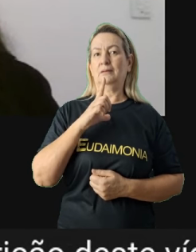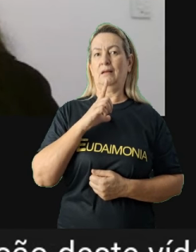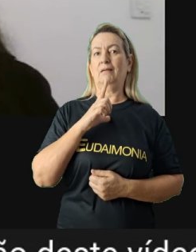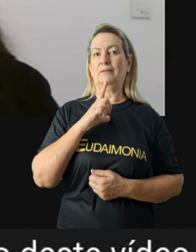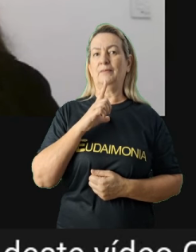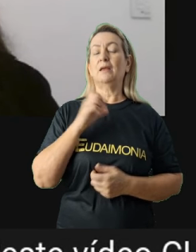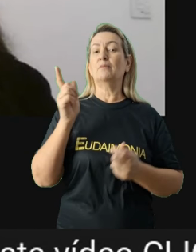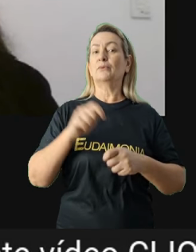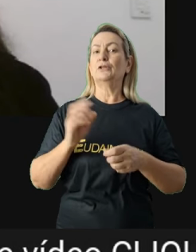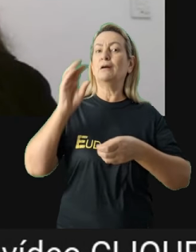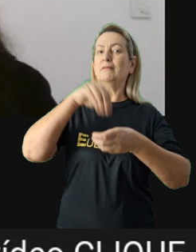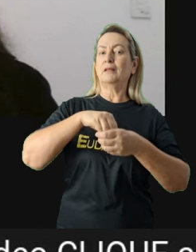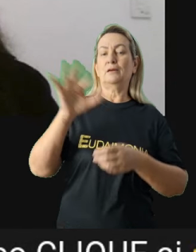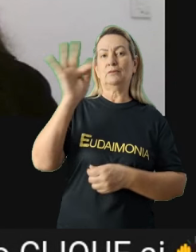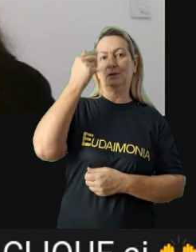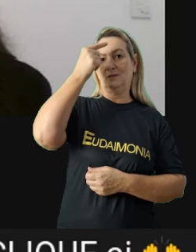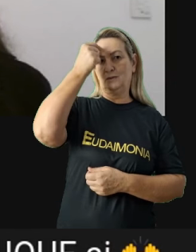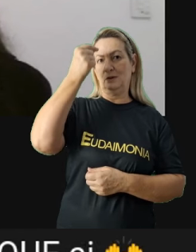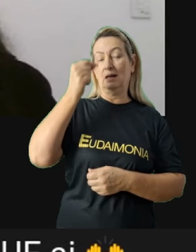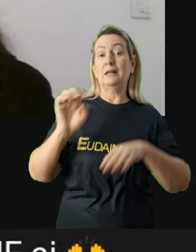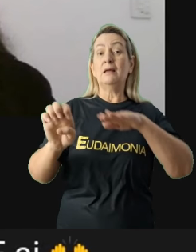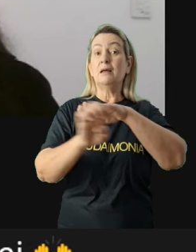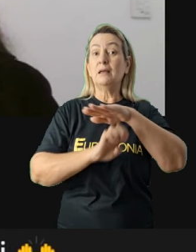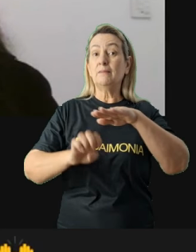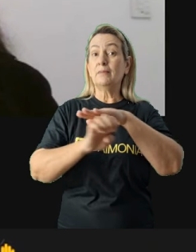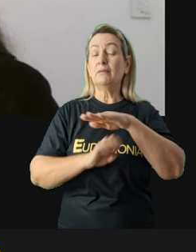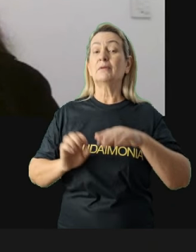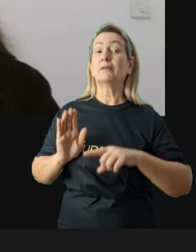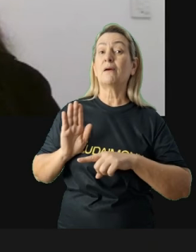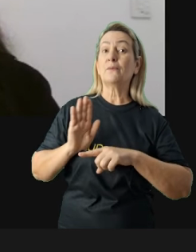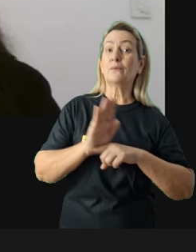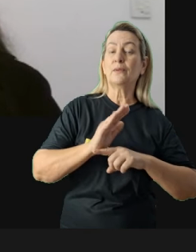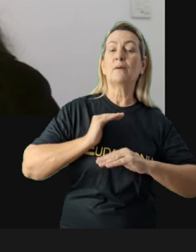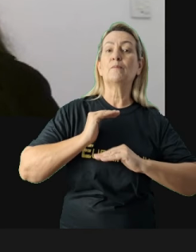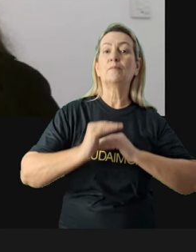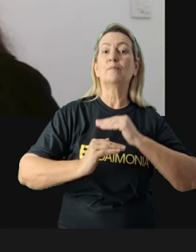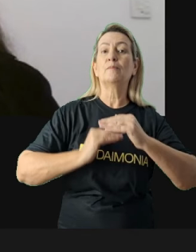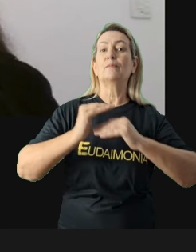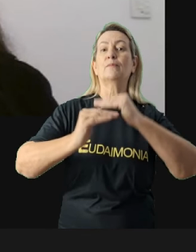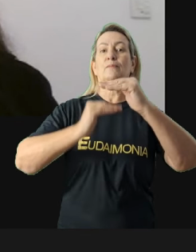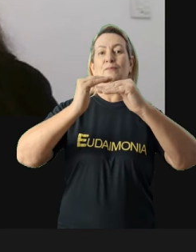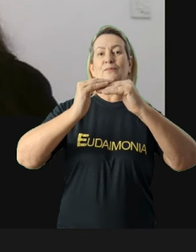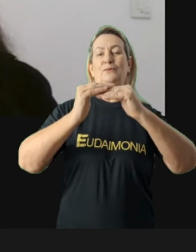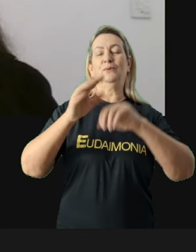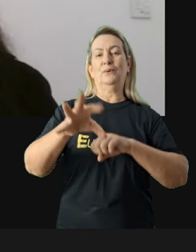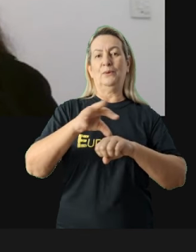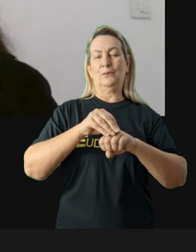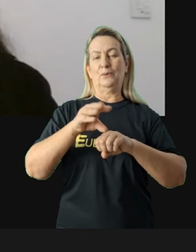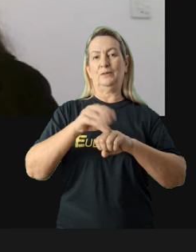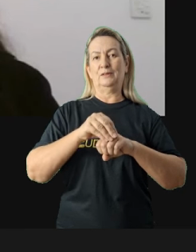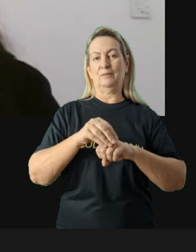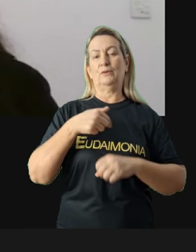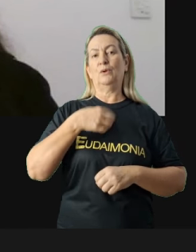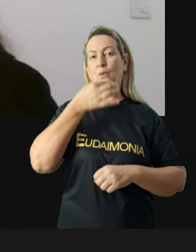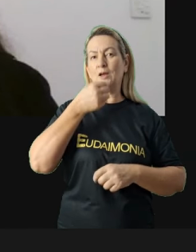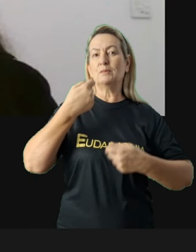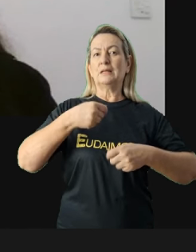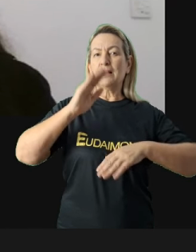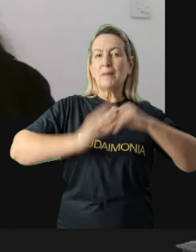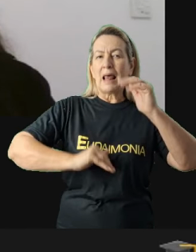que podia estar dentro das faculdades e nos ajudar nesse processo de construção